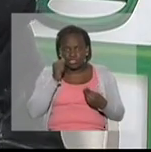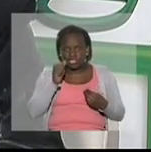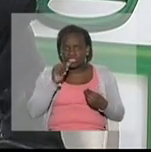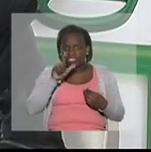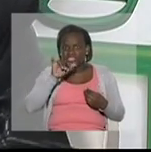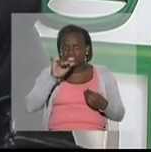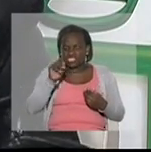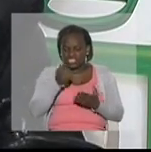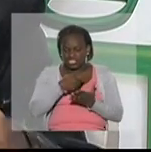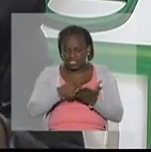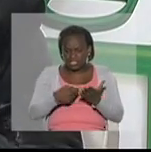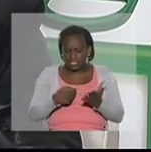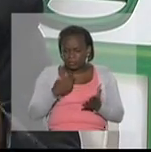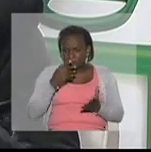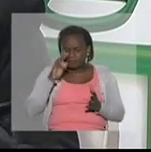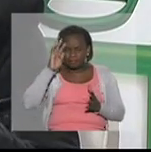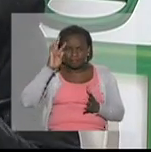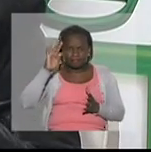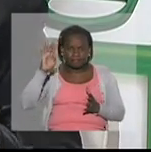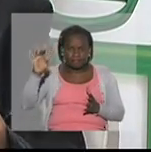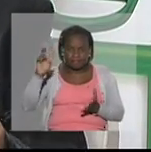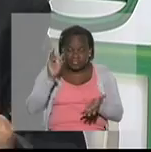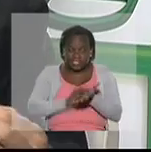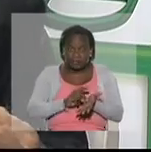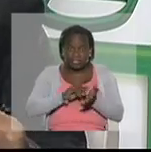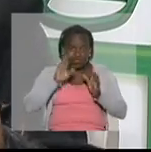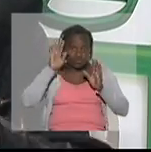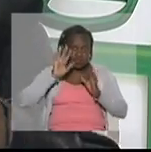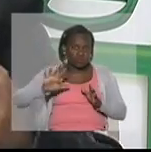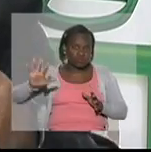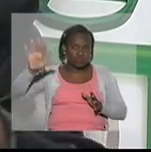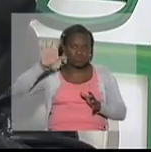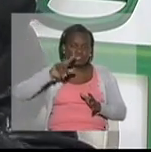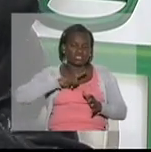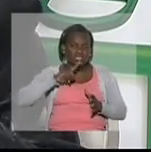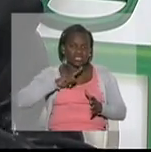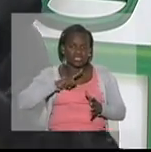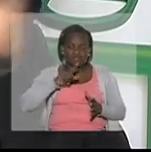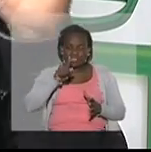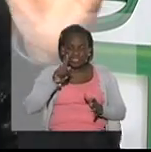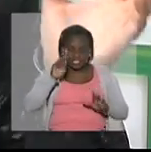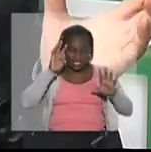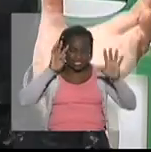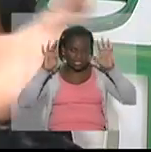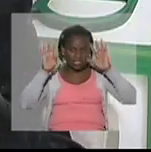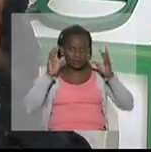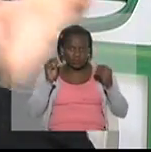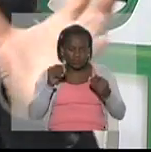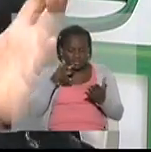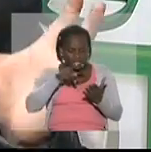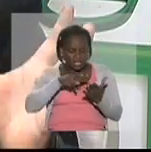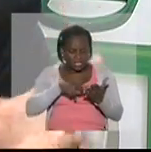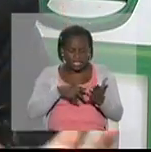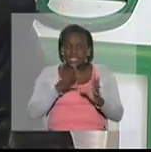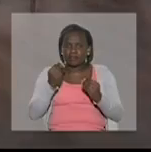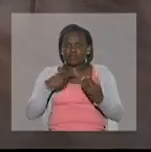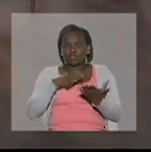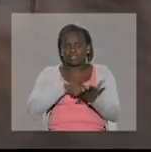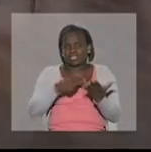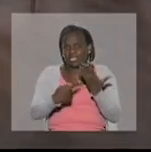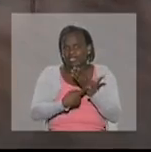quando ela escreve, né? Ela projeta, ela sai da realidade, ela tem uma parte realista que ela te joga num mundo de sonhos. É cheio